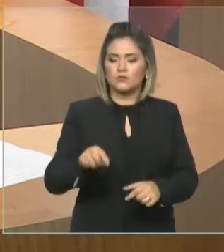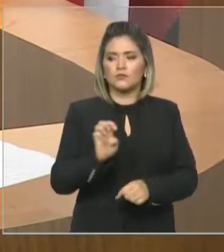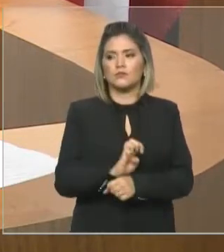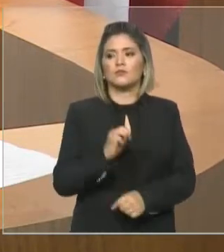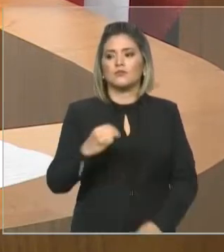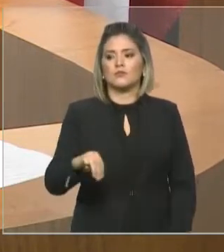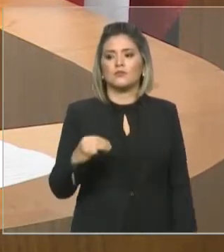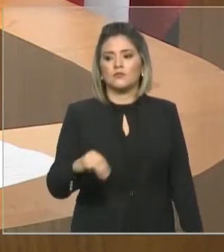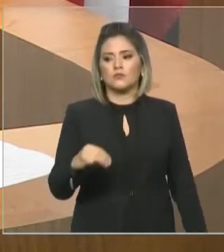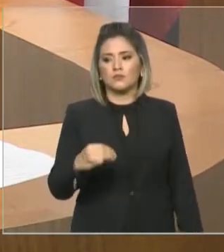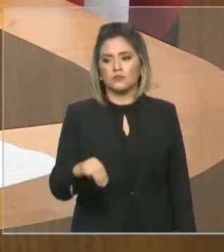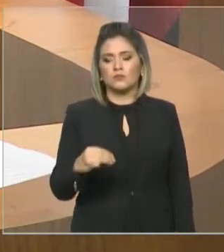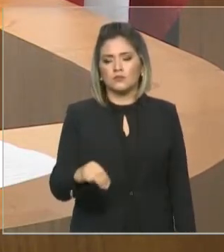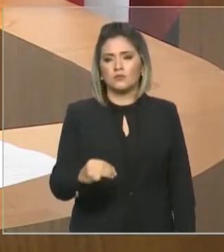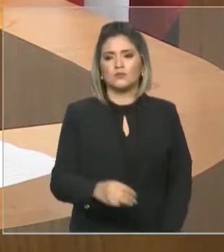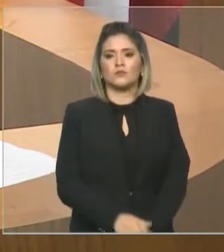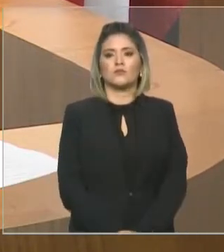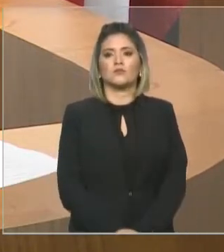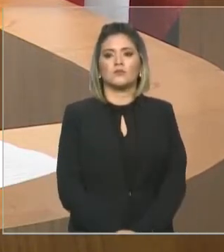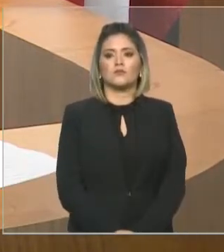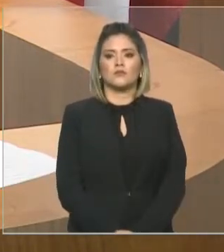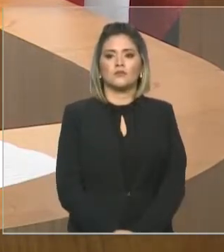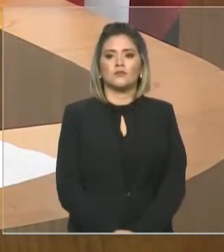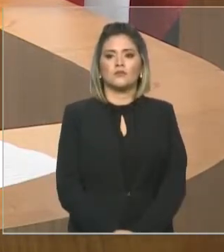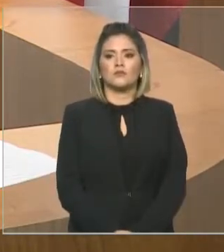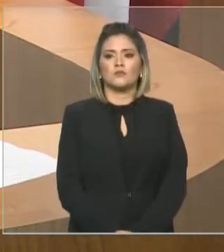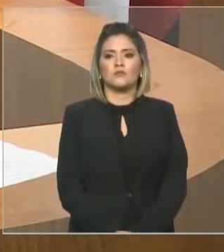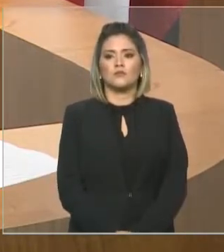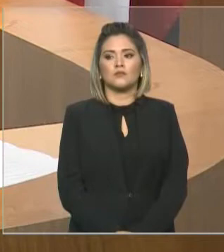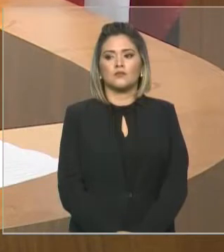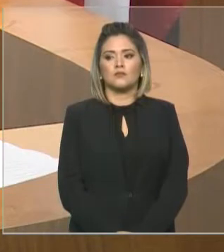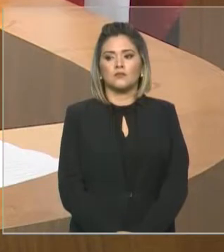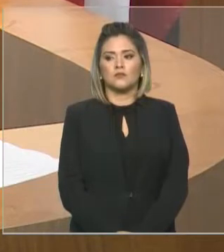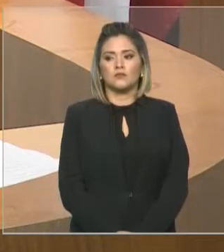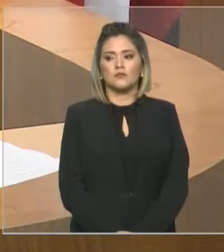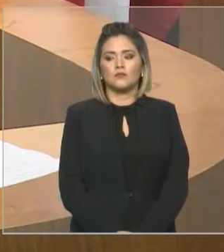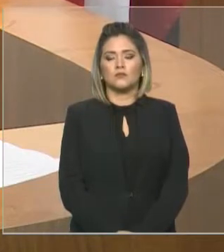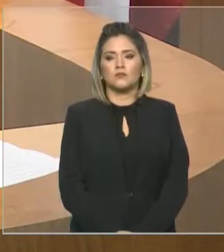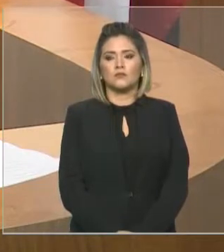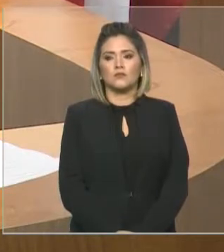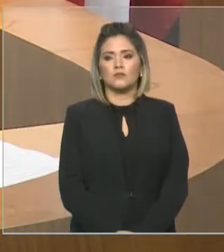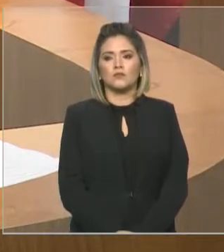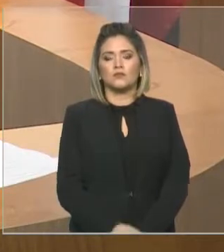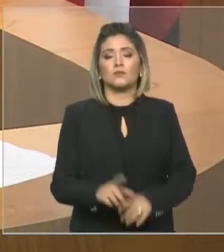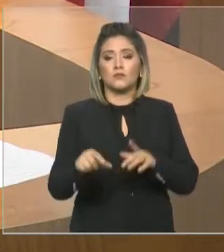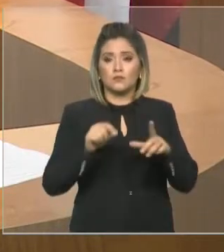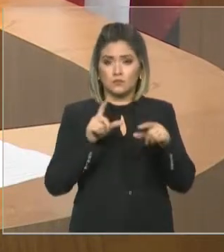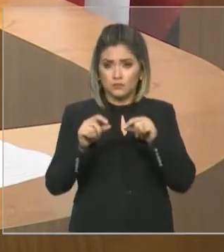No parlamento, em uma democracia,